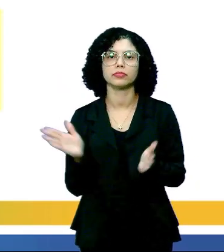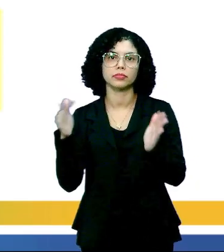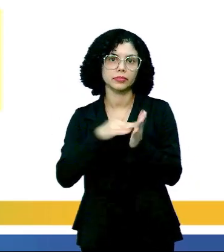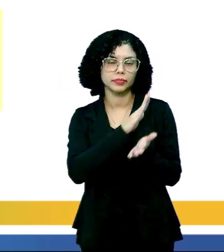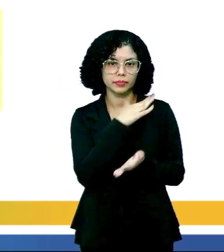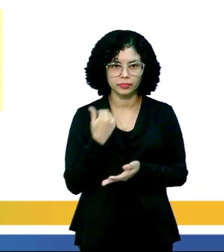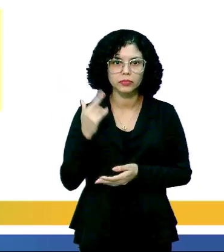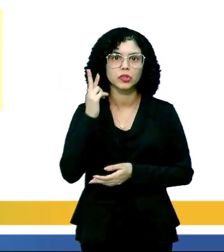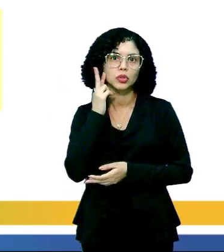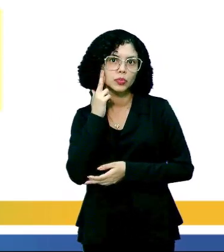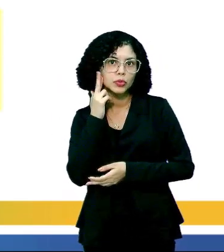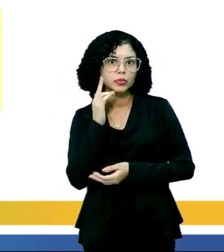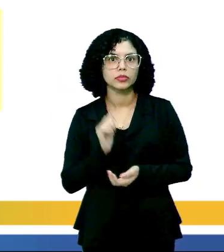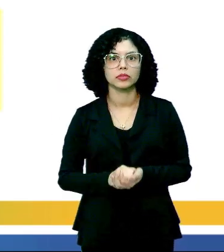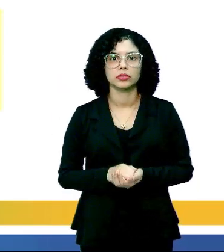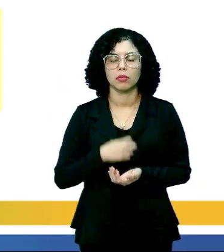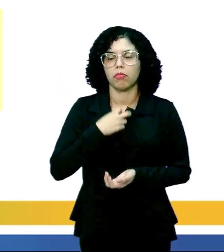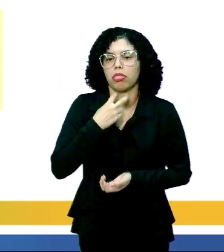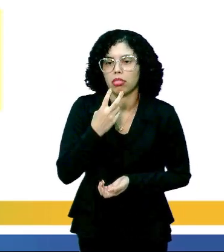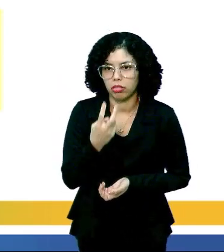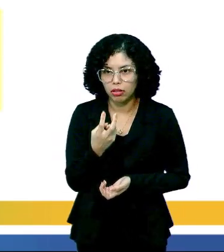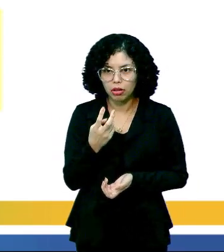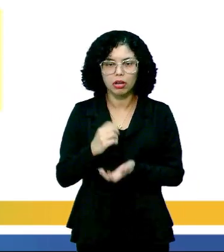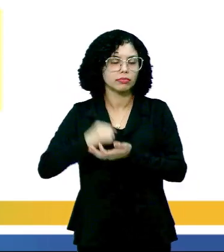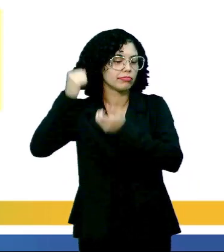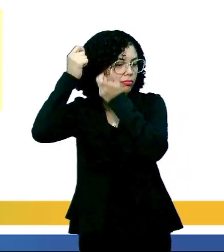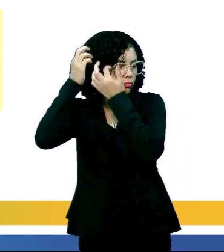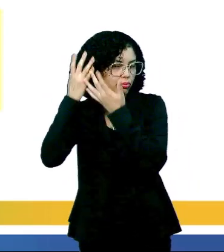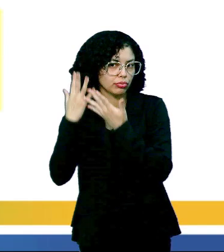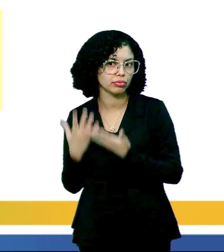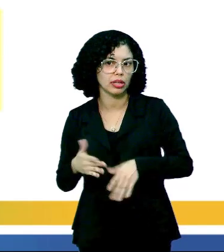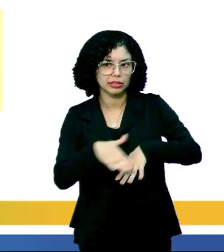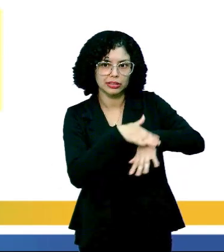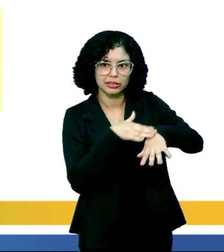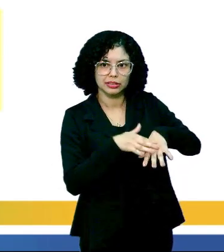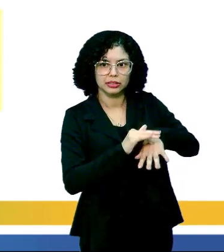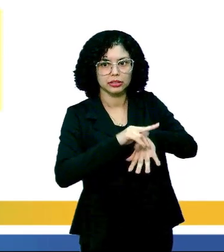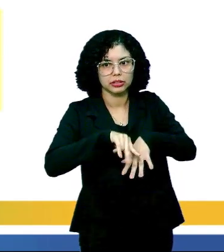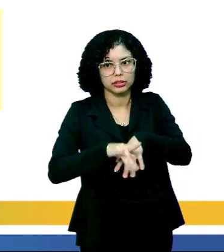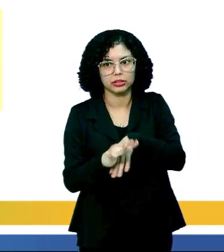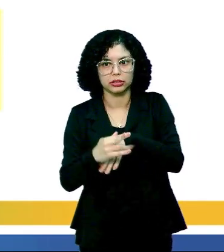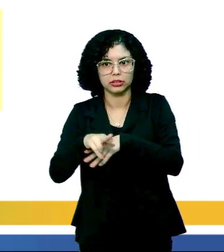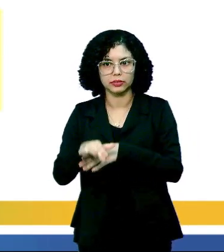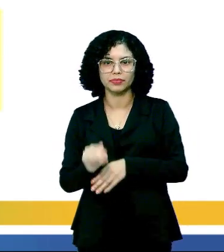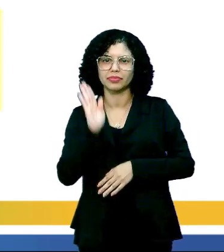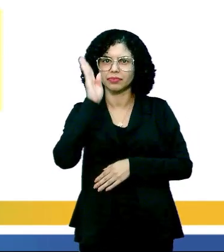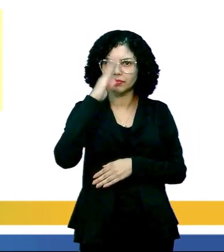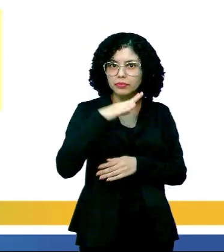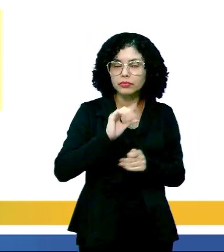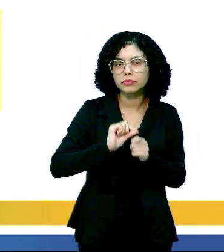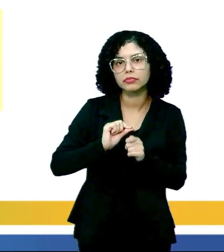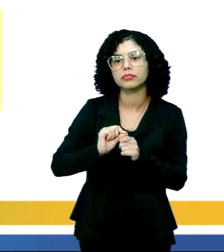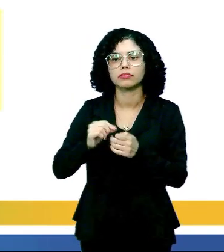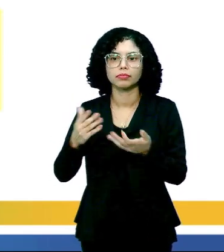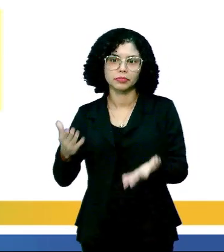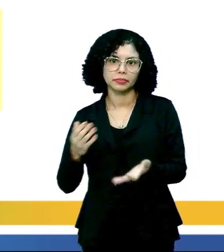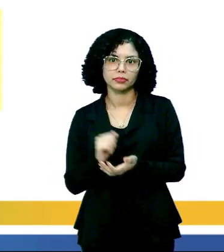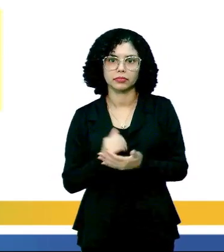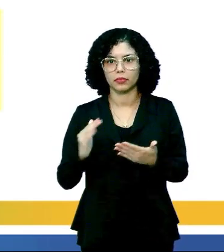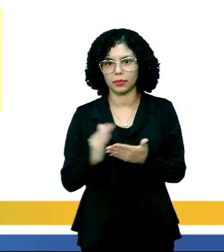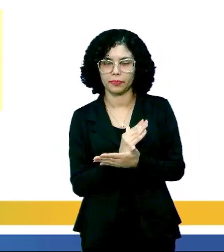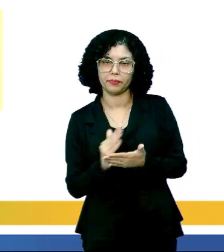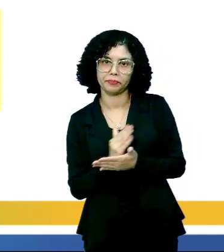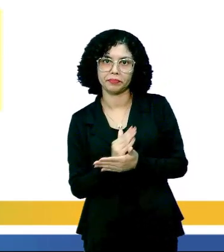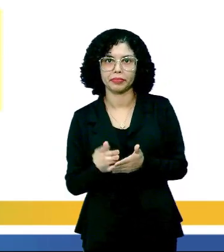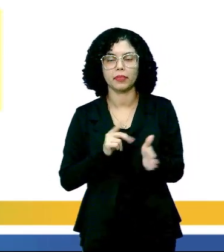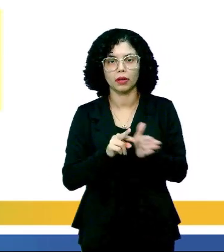óbito, mas normalmente é ânsia de vômito, queda de cabelo, queimaduras, esses são má formação, né? Então esses são alguns